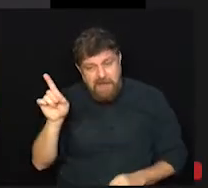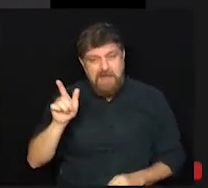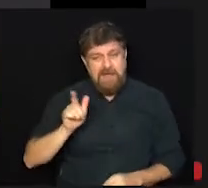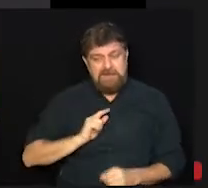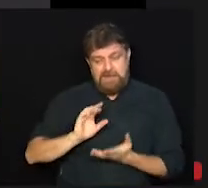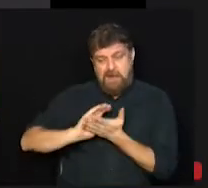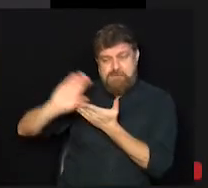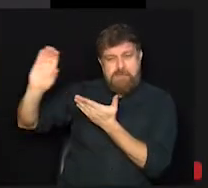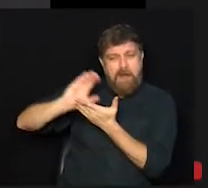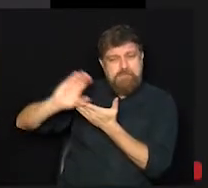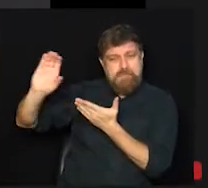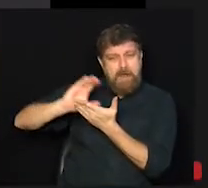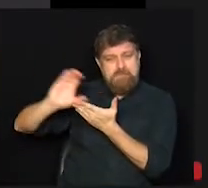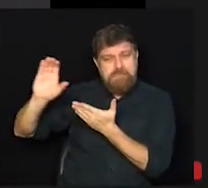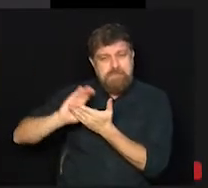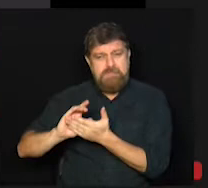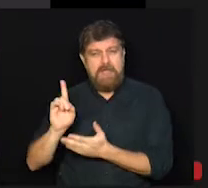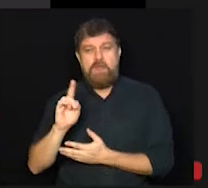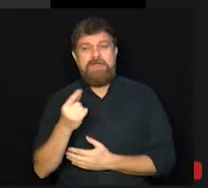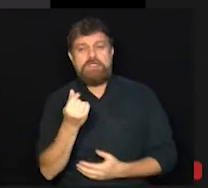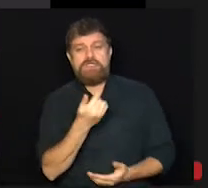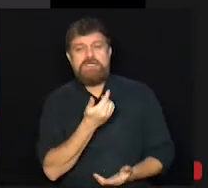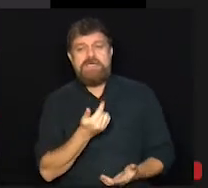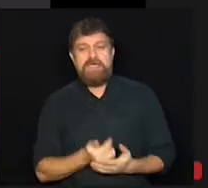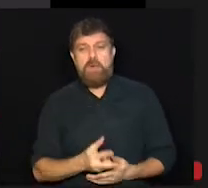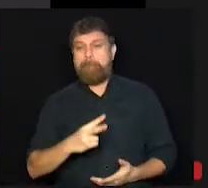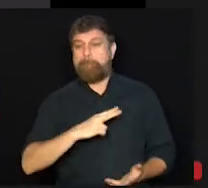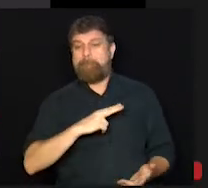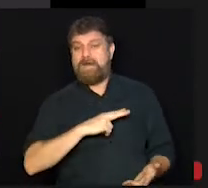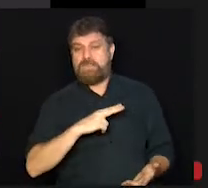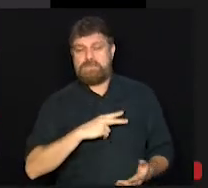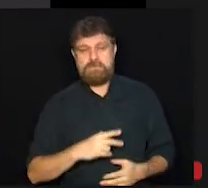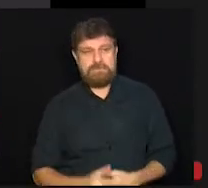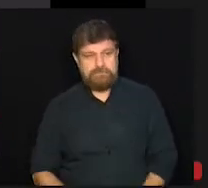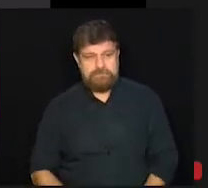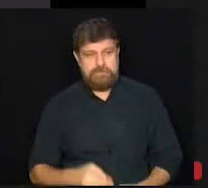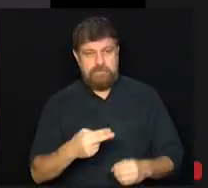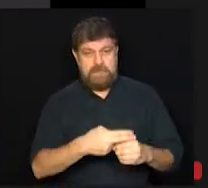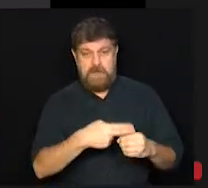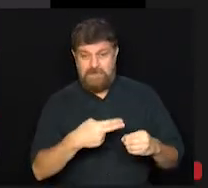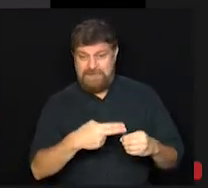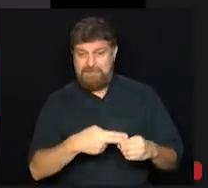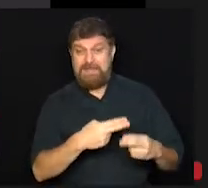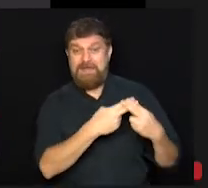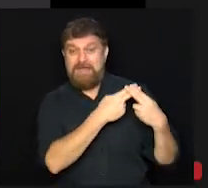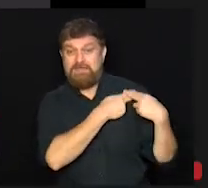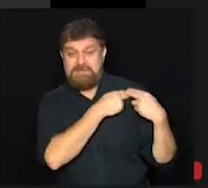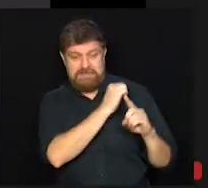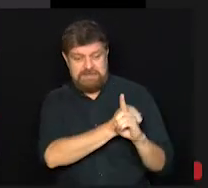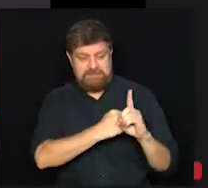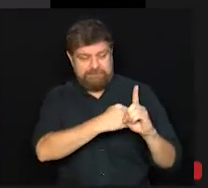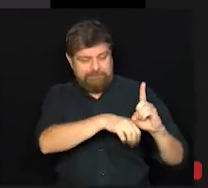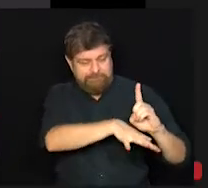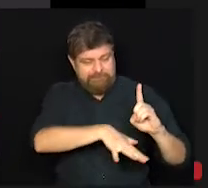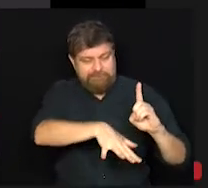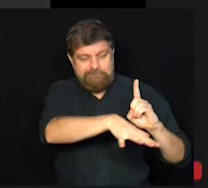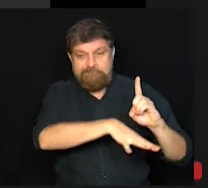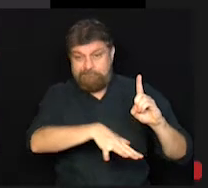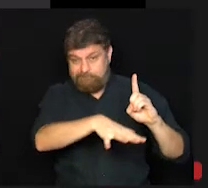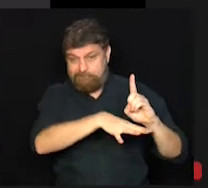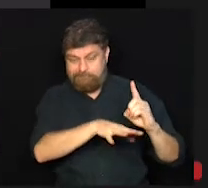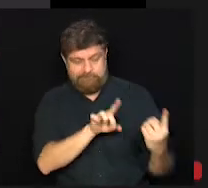pesquisa. A Unicamp, em face da sua responsabilidade social, essa discussão muito grande, a gente,